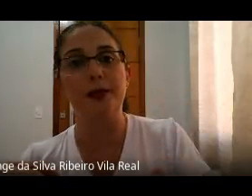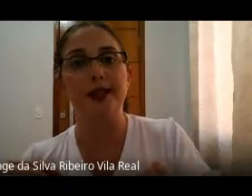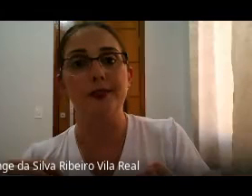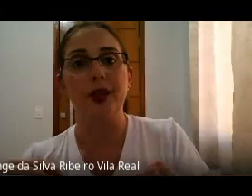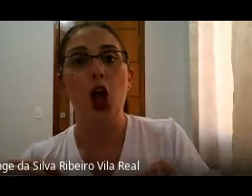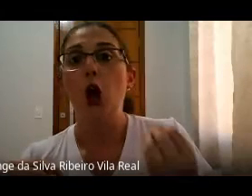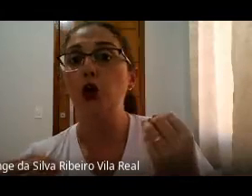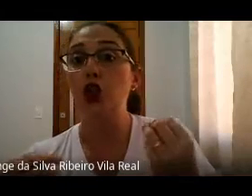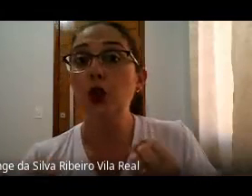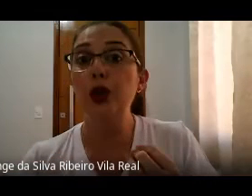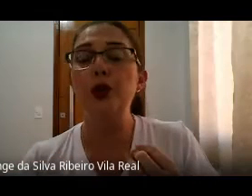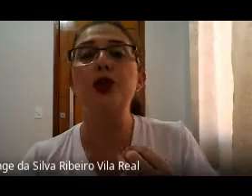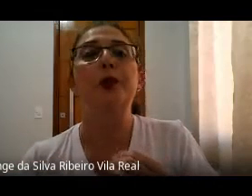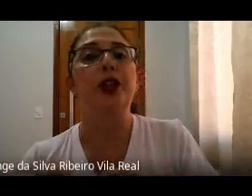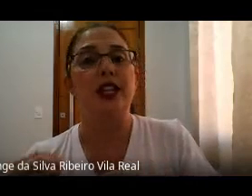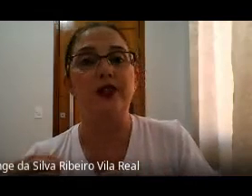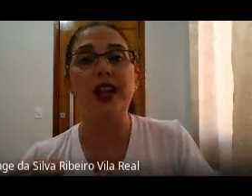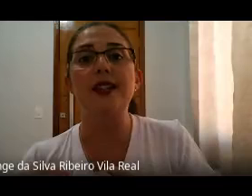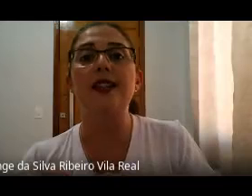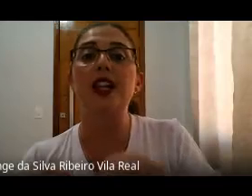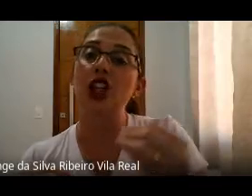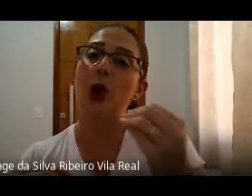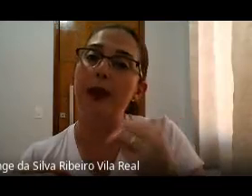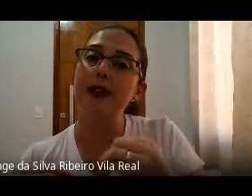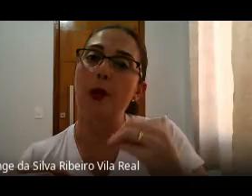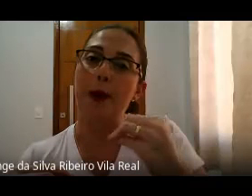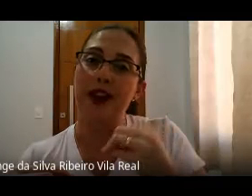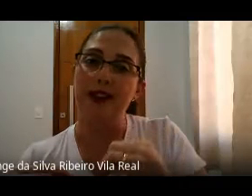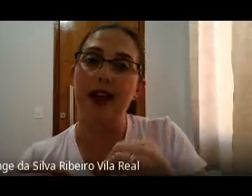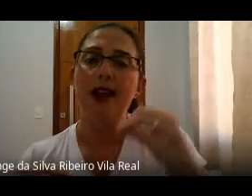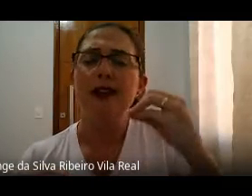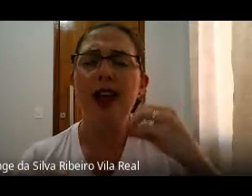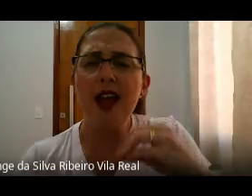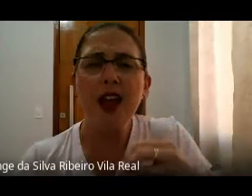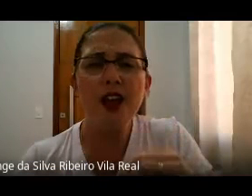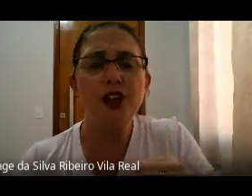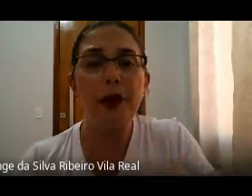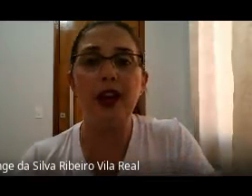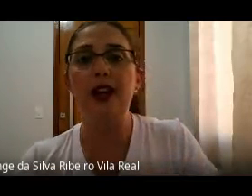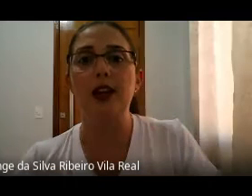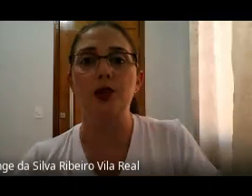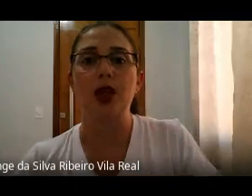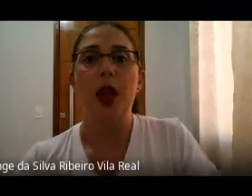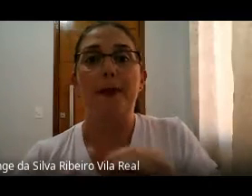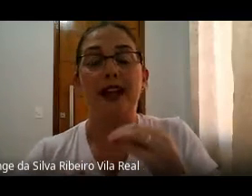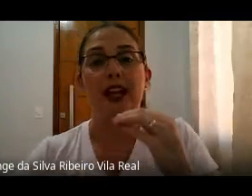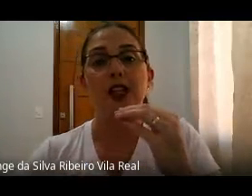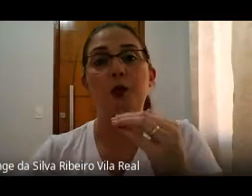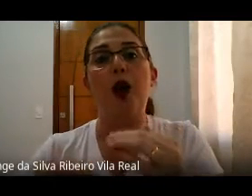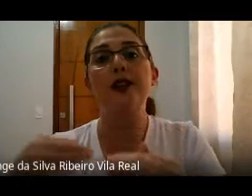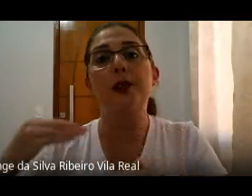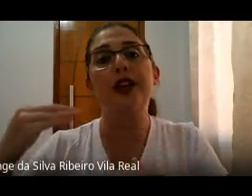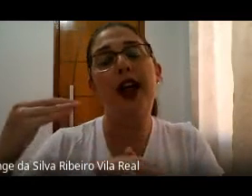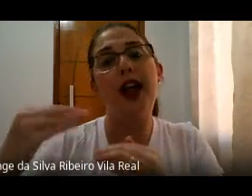aprendendo Libras. Os surdos, muitas vezes, eles já começam a aprender desde pequenininhos, para